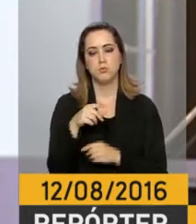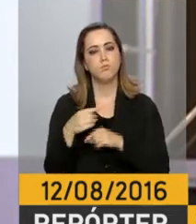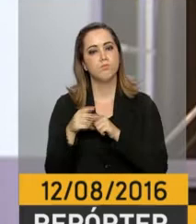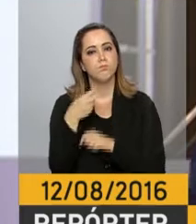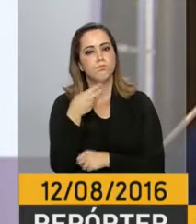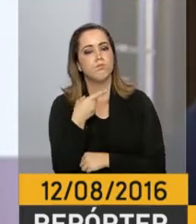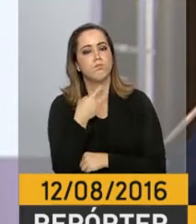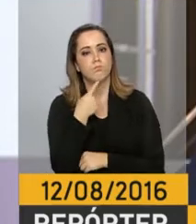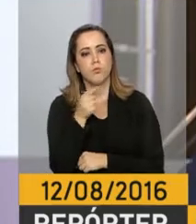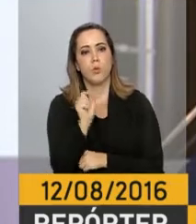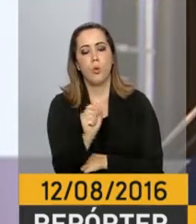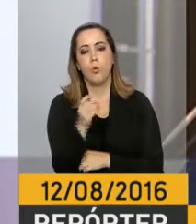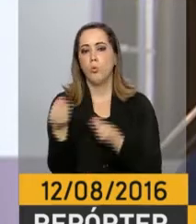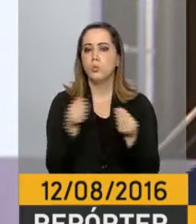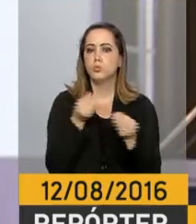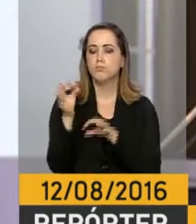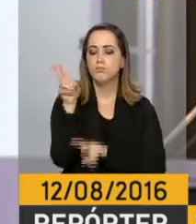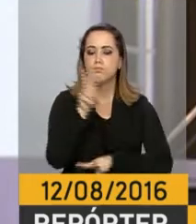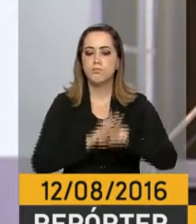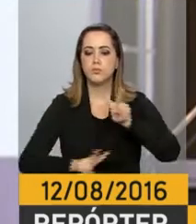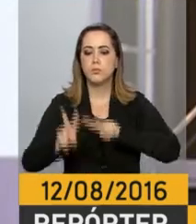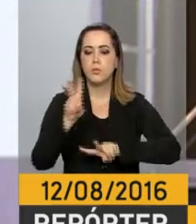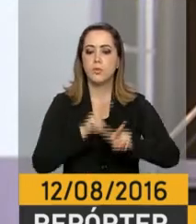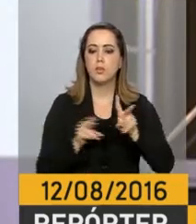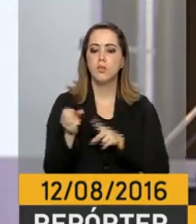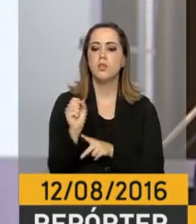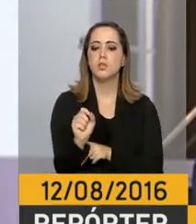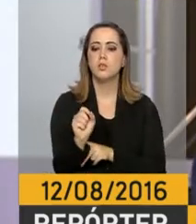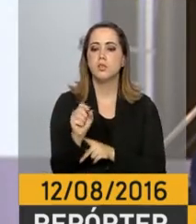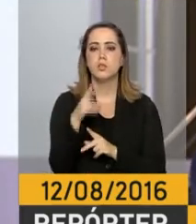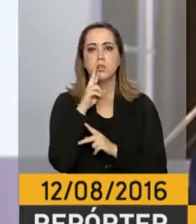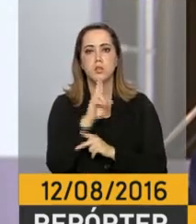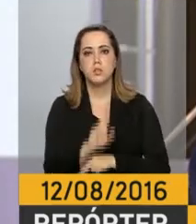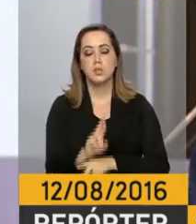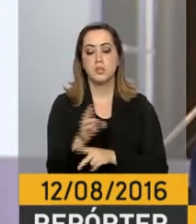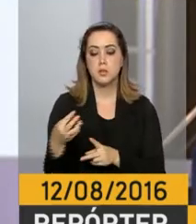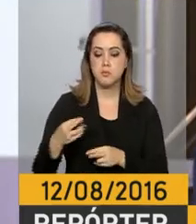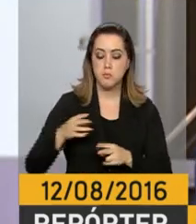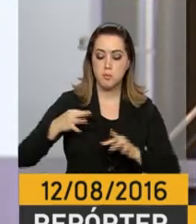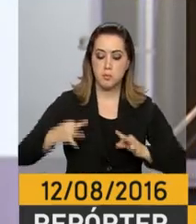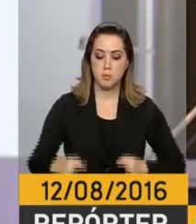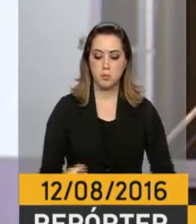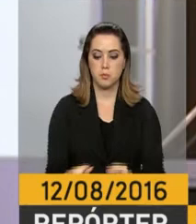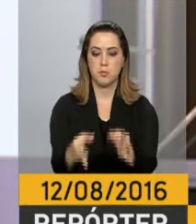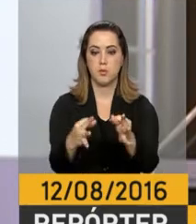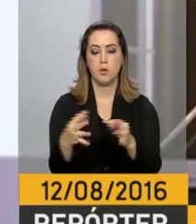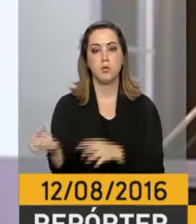de avaliar proativamente as repercussões de tais inovações